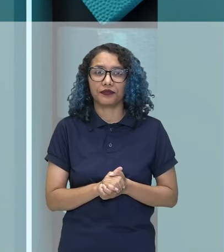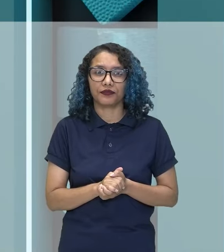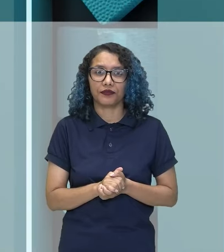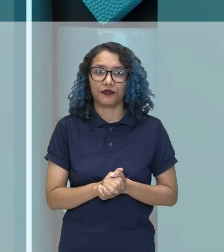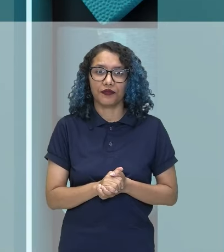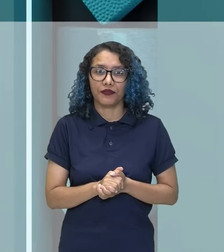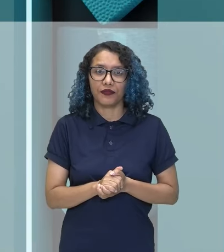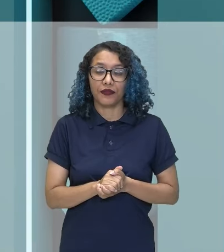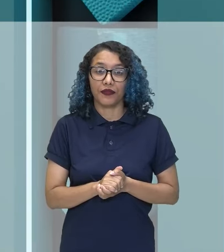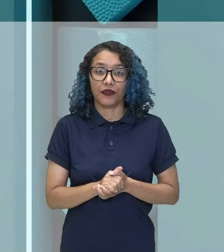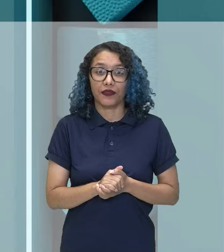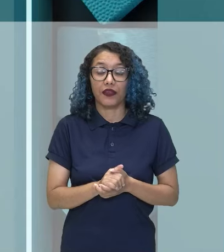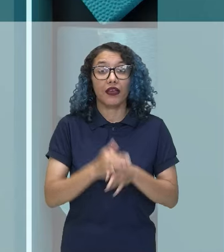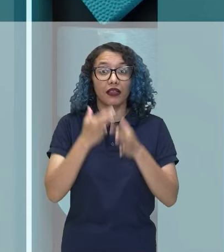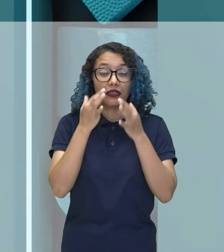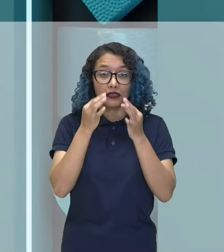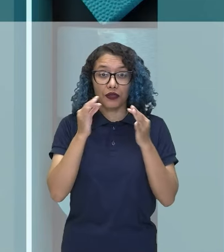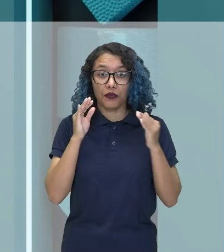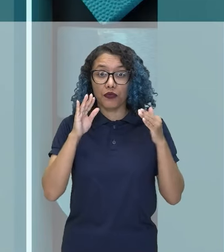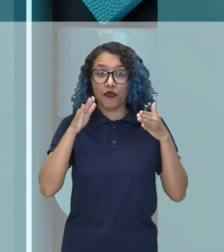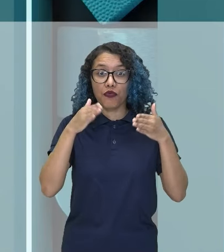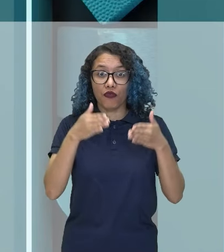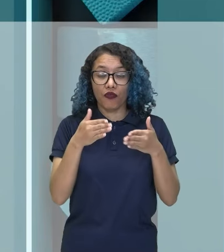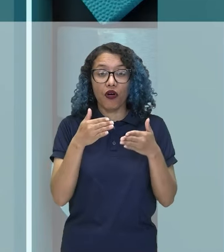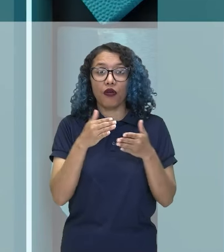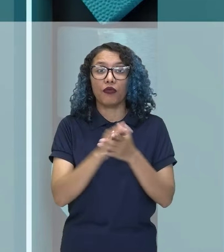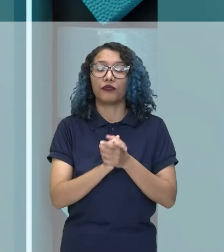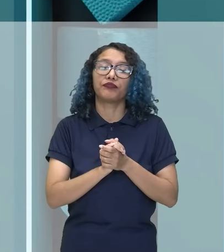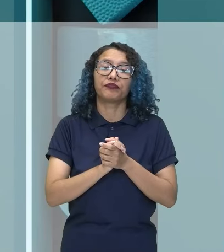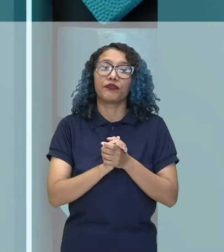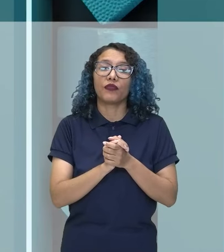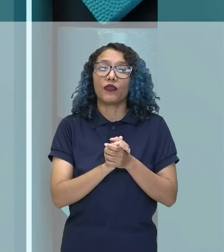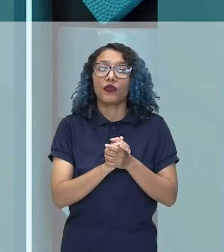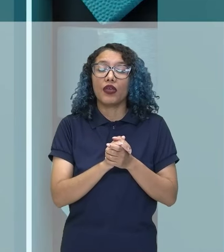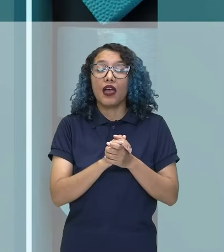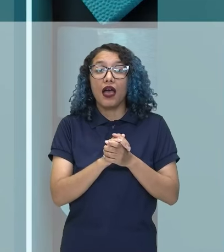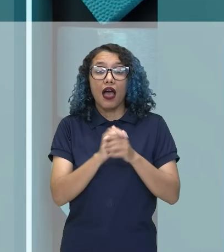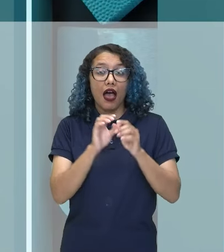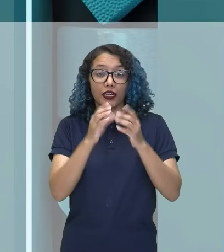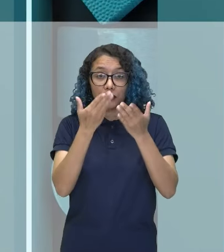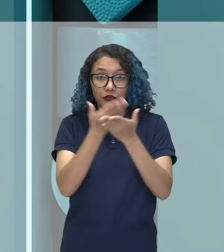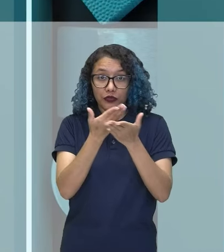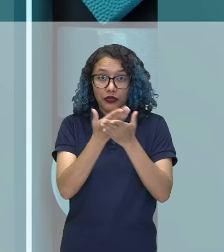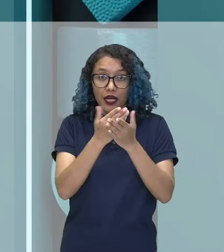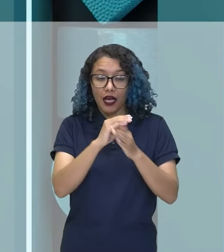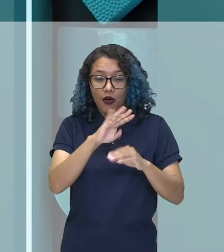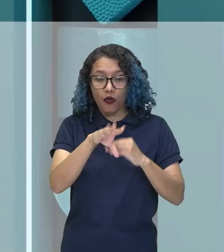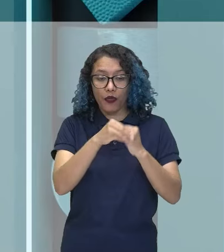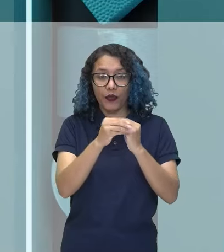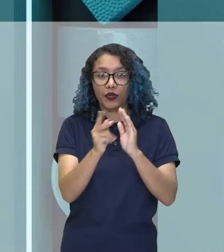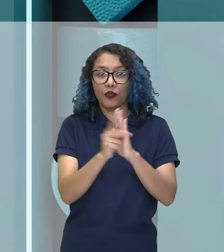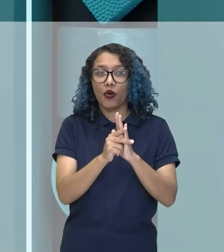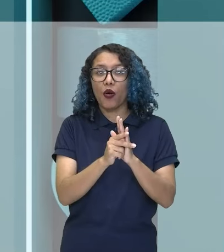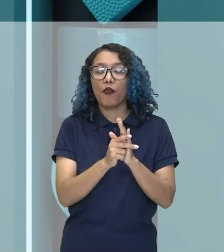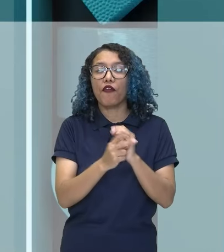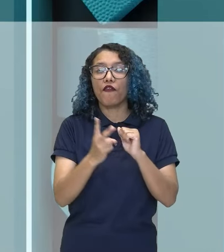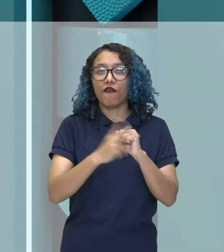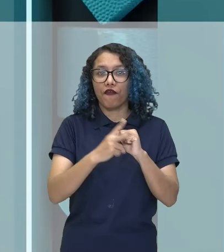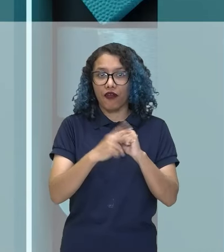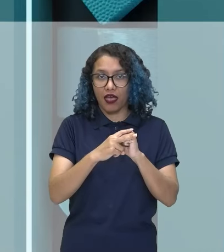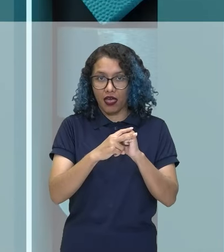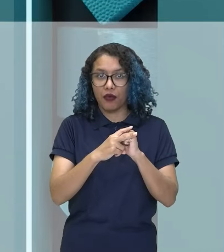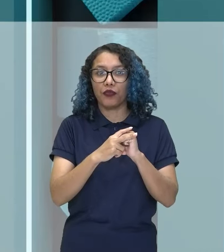um foco em observarmos os complementos dos verbos. Vamos compreender, então, que esses